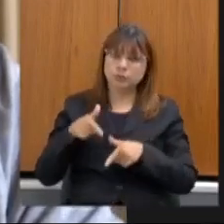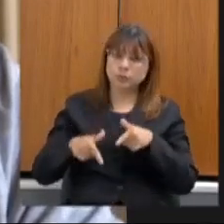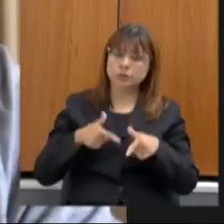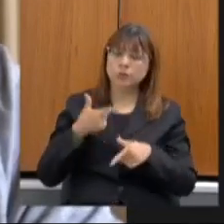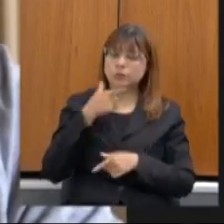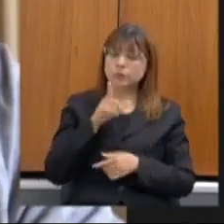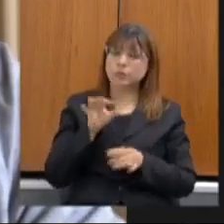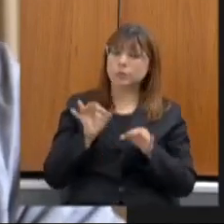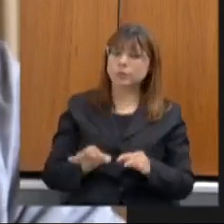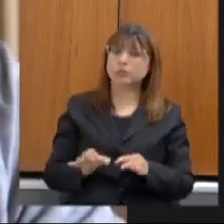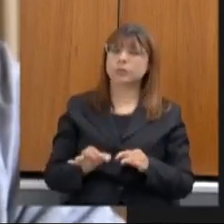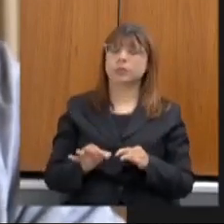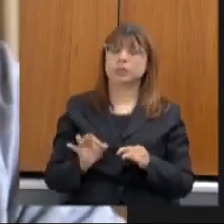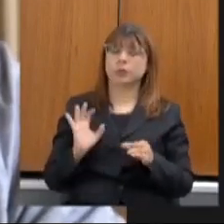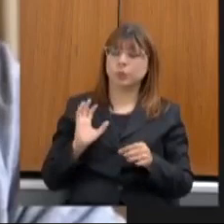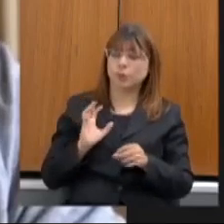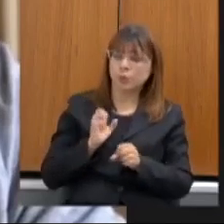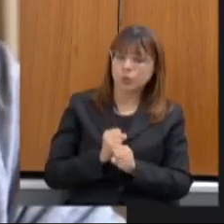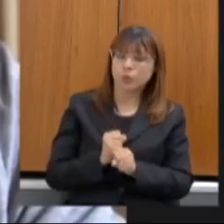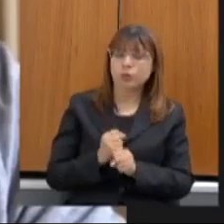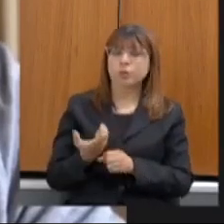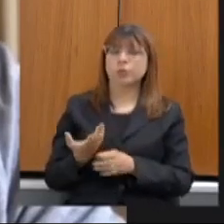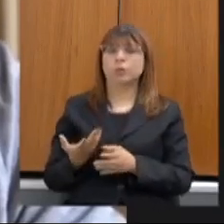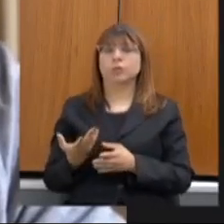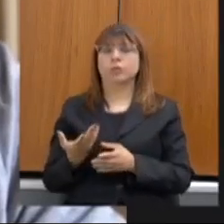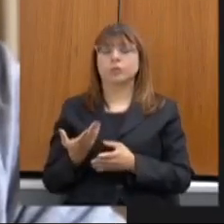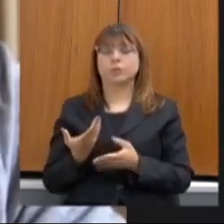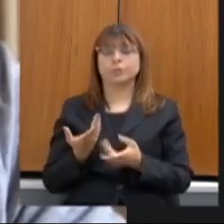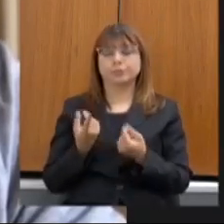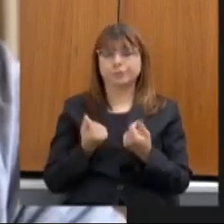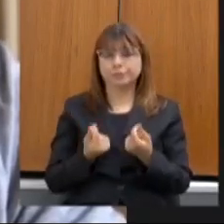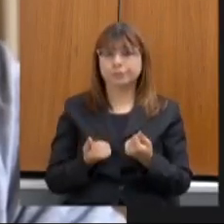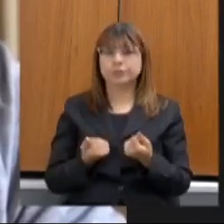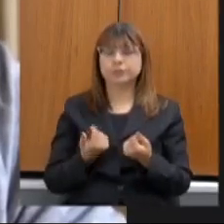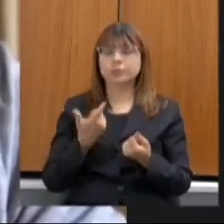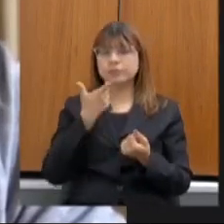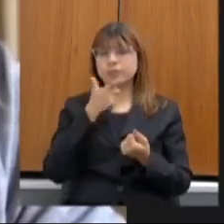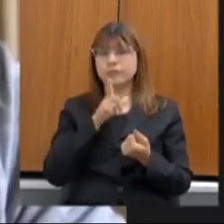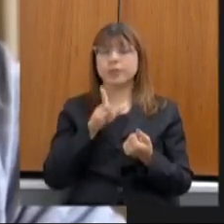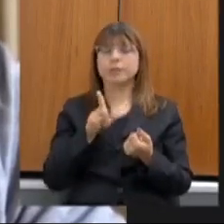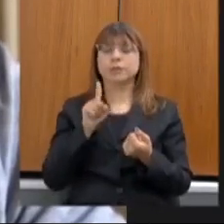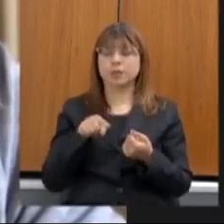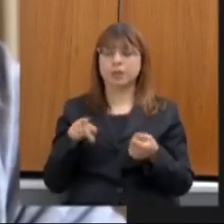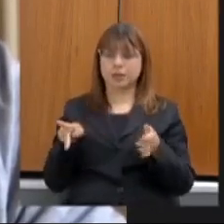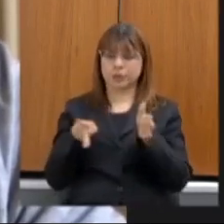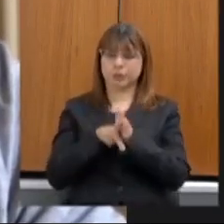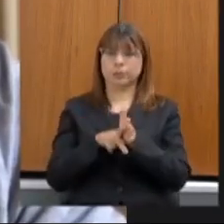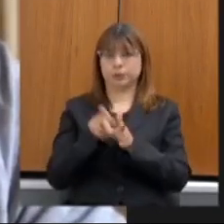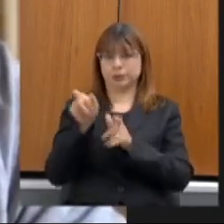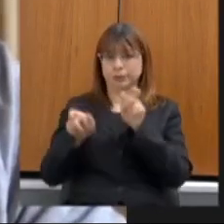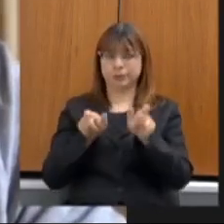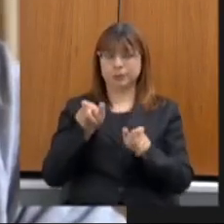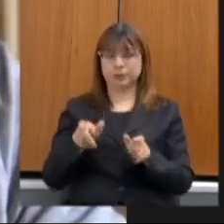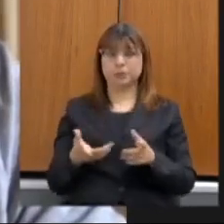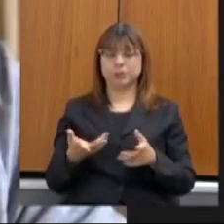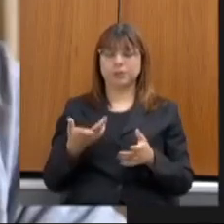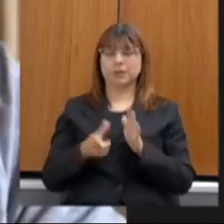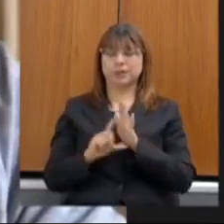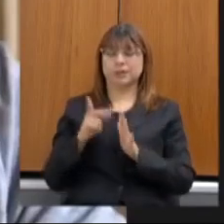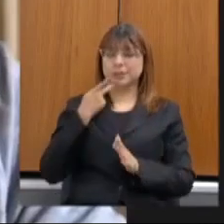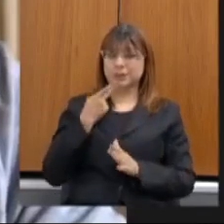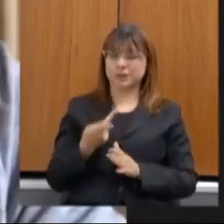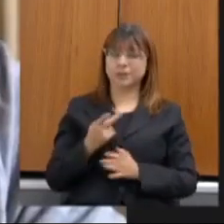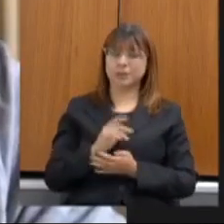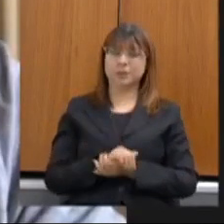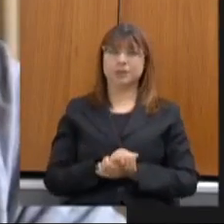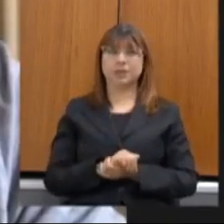realmente conseguir é acumular esse esse Capital né E que vira a propriedade essa pessoa não à toa você comentou